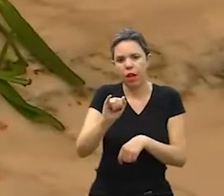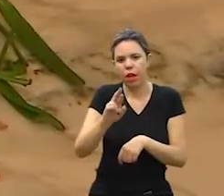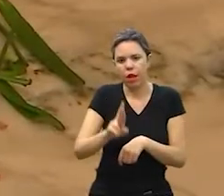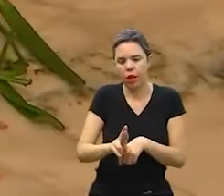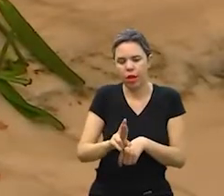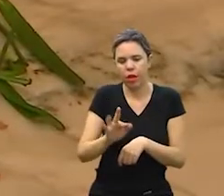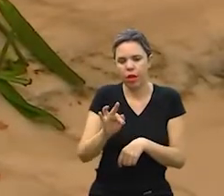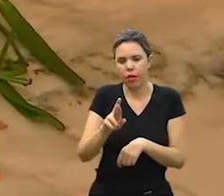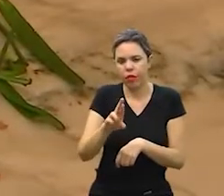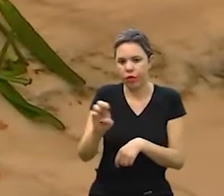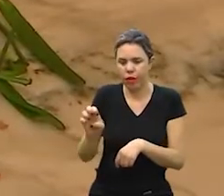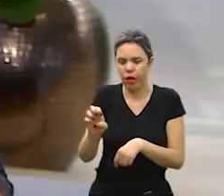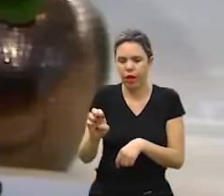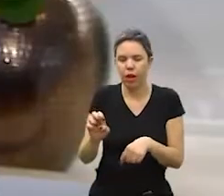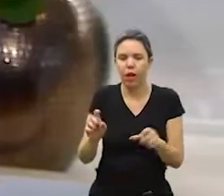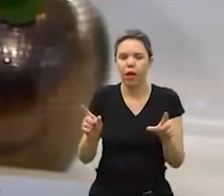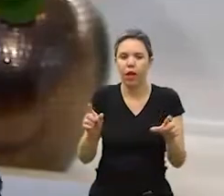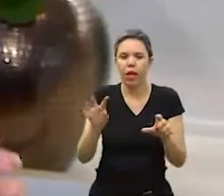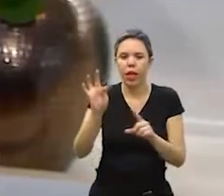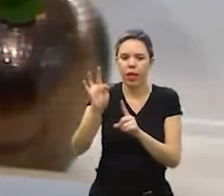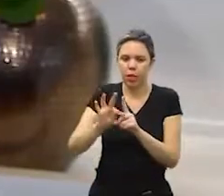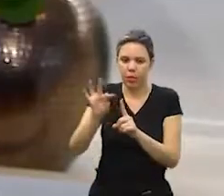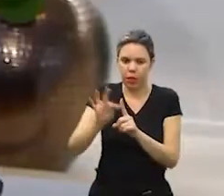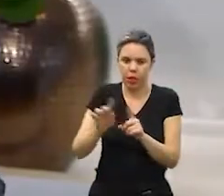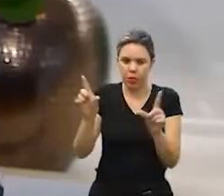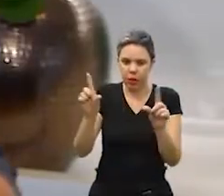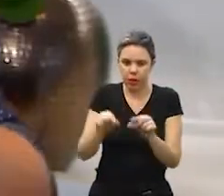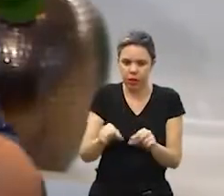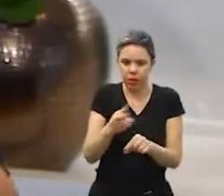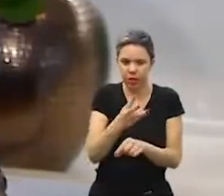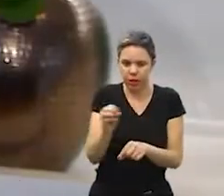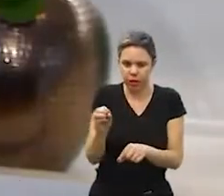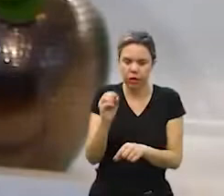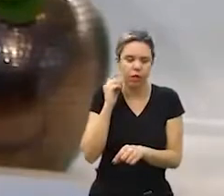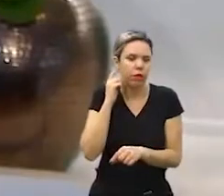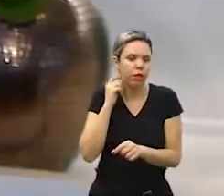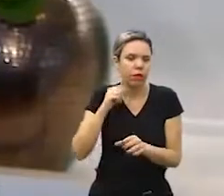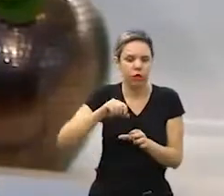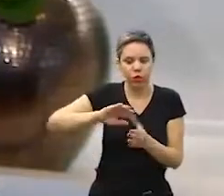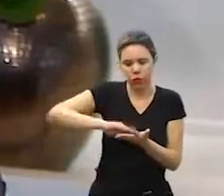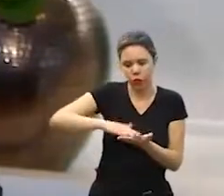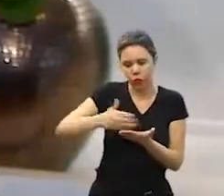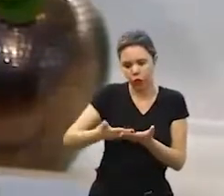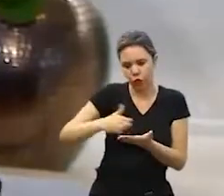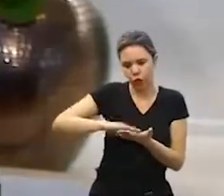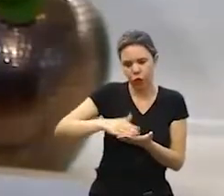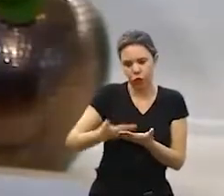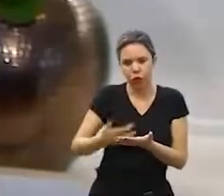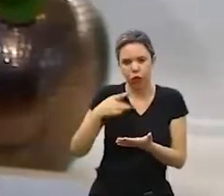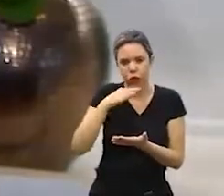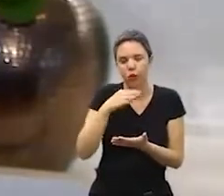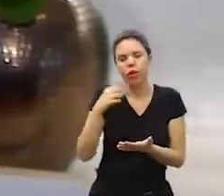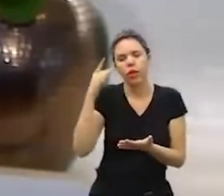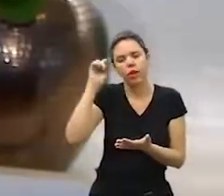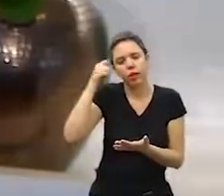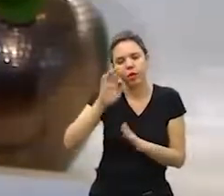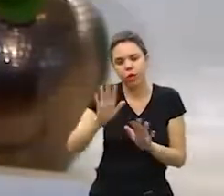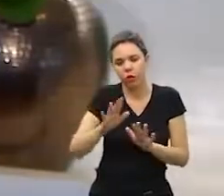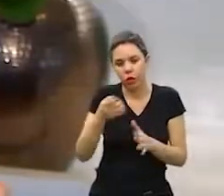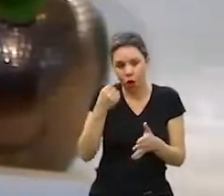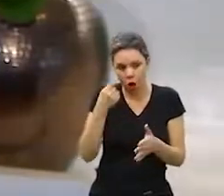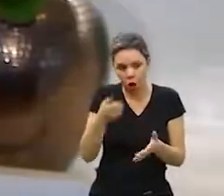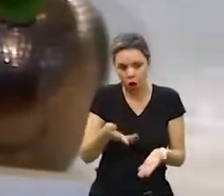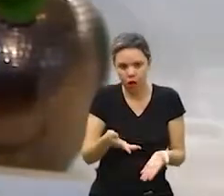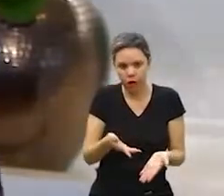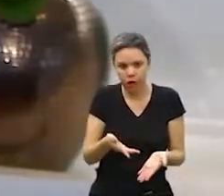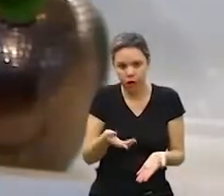temperatura mínima possível, coloco em 30 minutos, fico lá olhando e vou virando ela, pra não ficar queimadinha mais do lado e do outro. Então, ficou